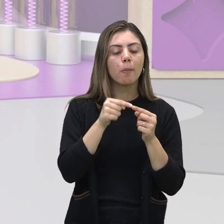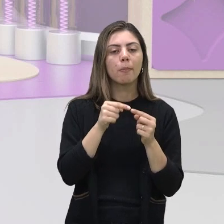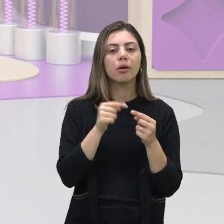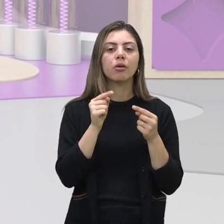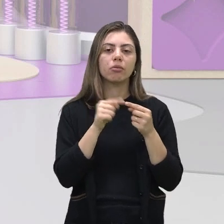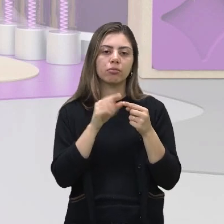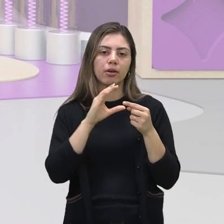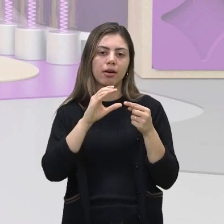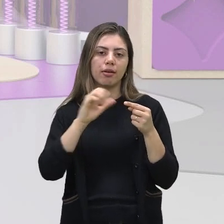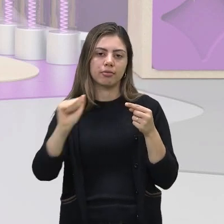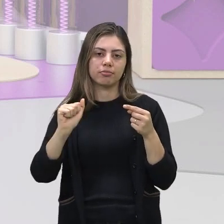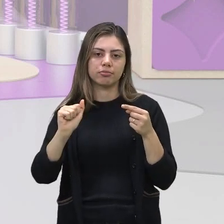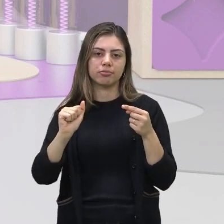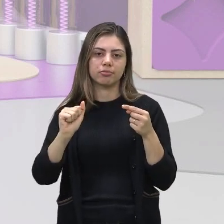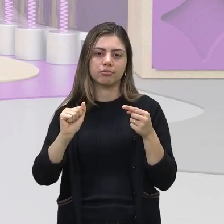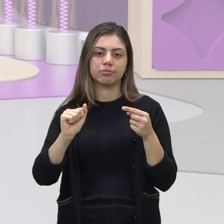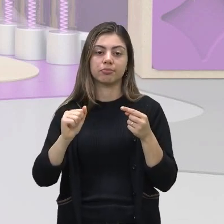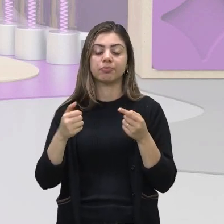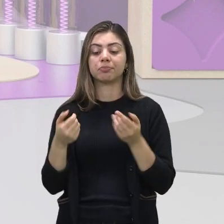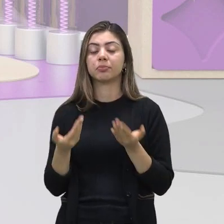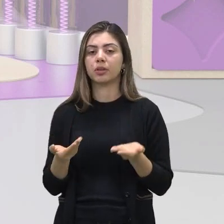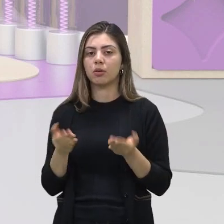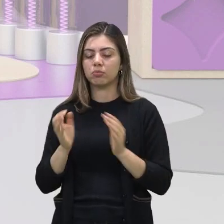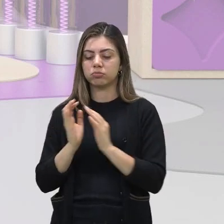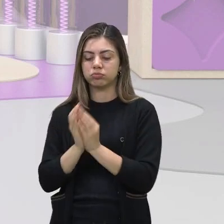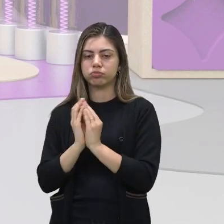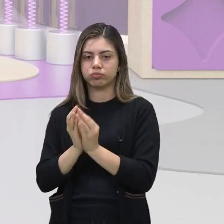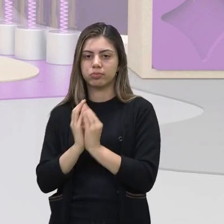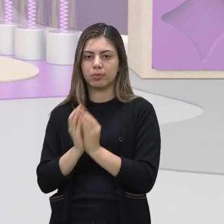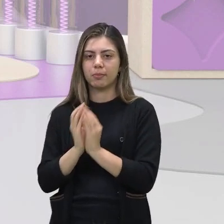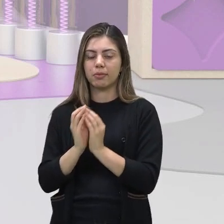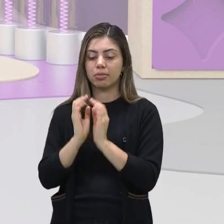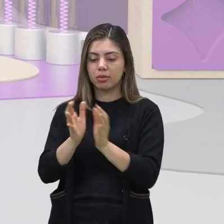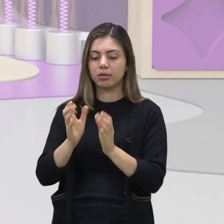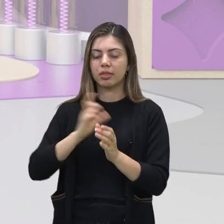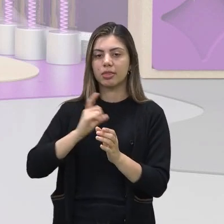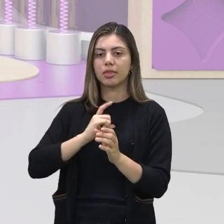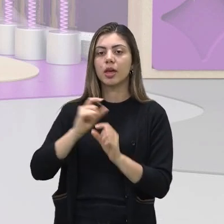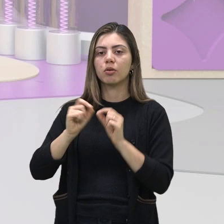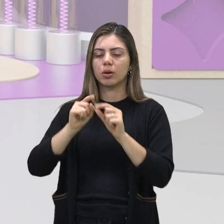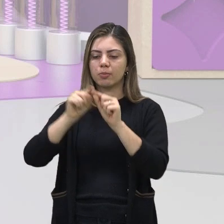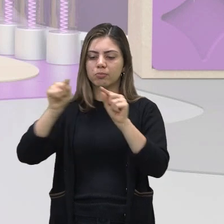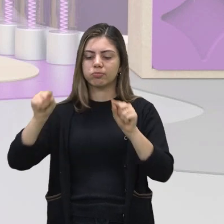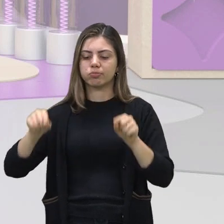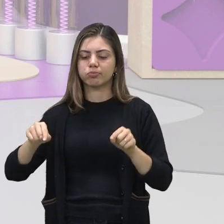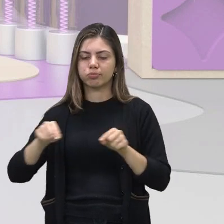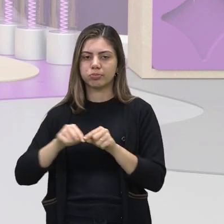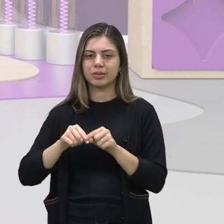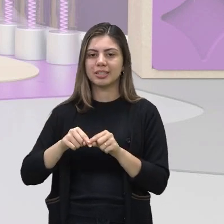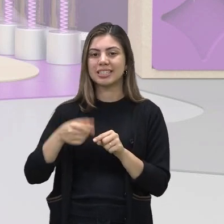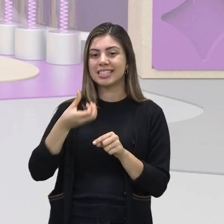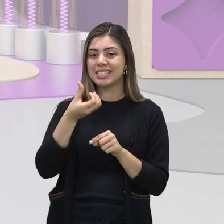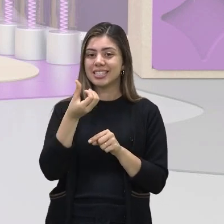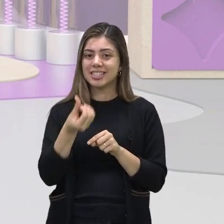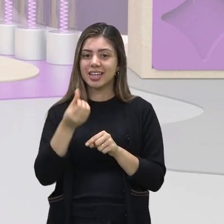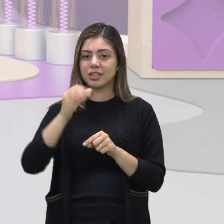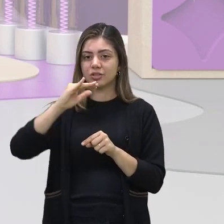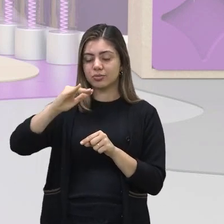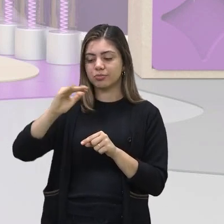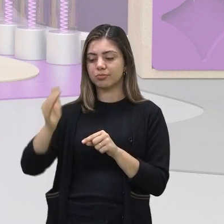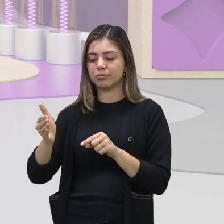dado. O dado, né, formato aí de cubo com 6 faces. Né? Nós chamamos